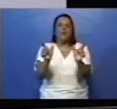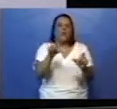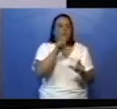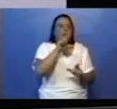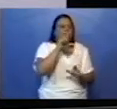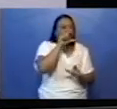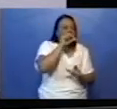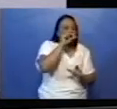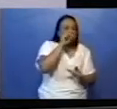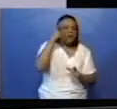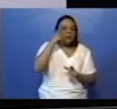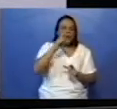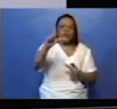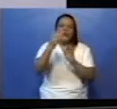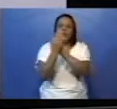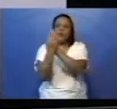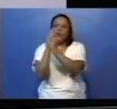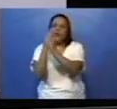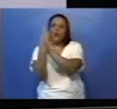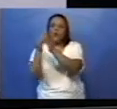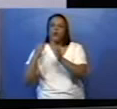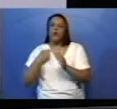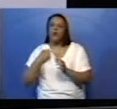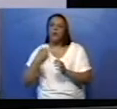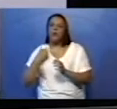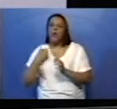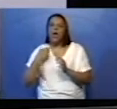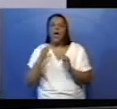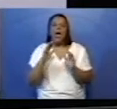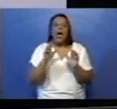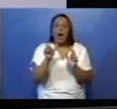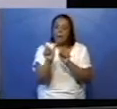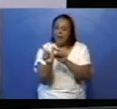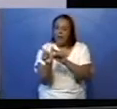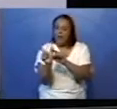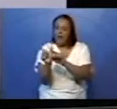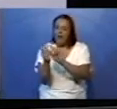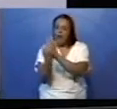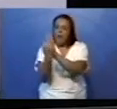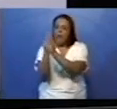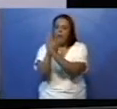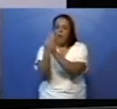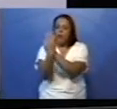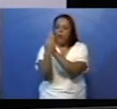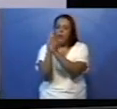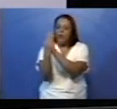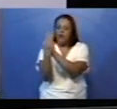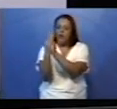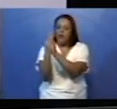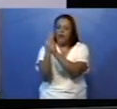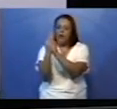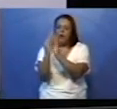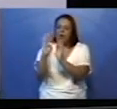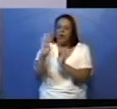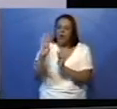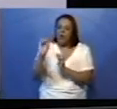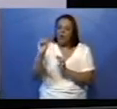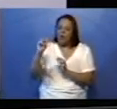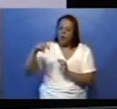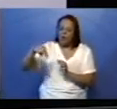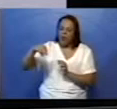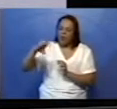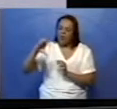pano. Ao invés de eu usar a palavra boneca, eu usei o quê? O diminutivo desse substantivo, que é o